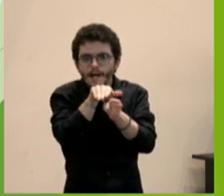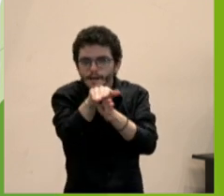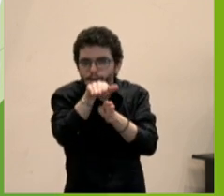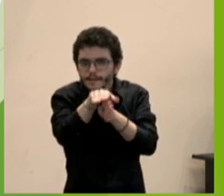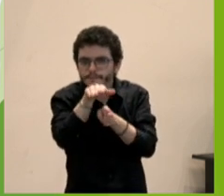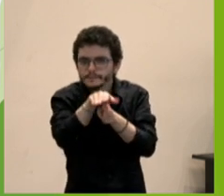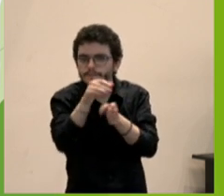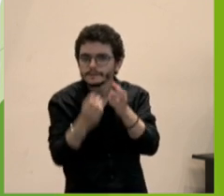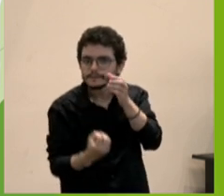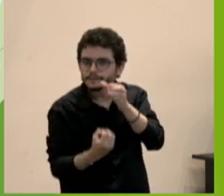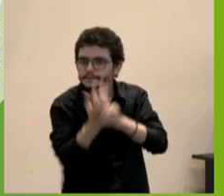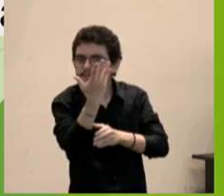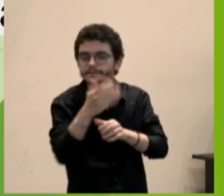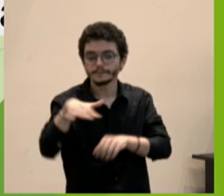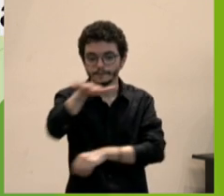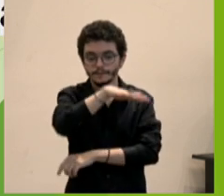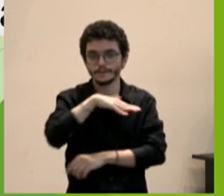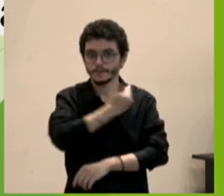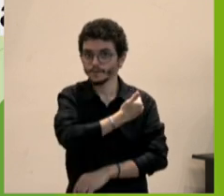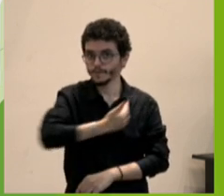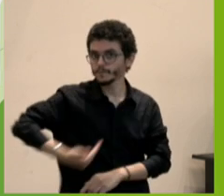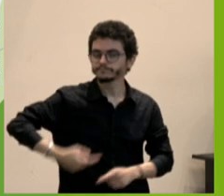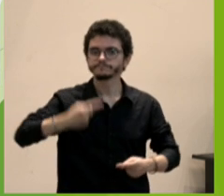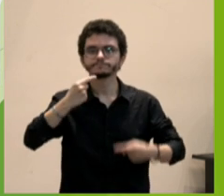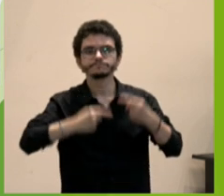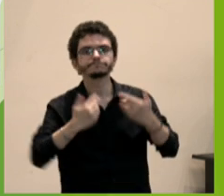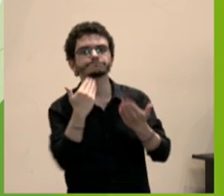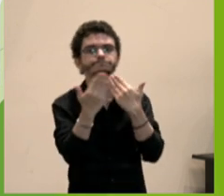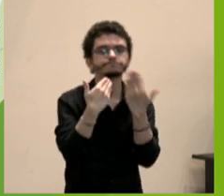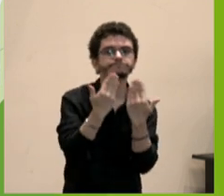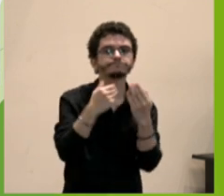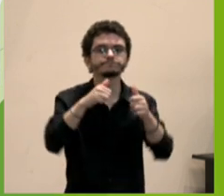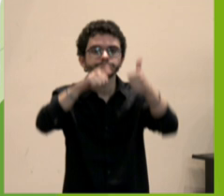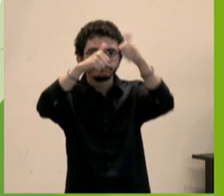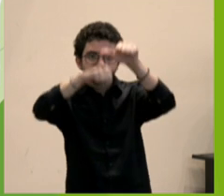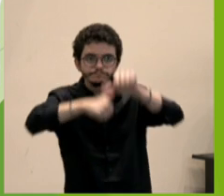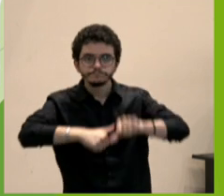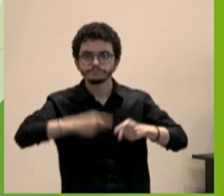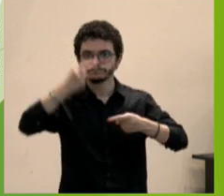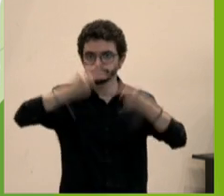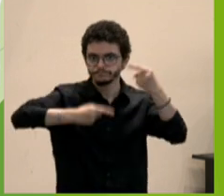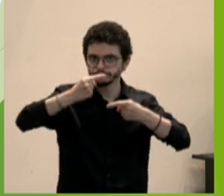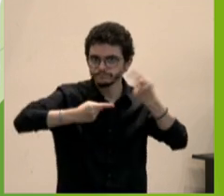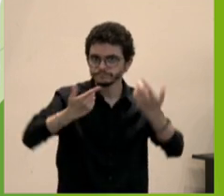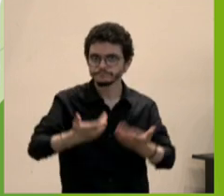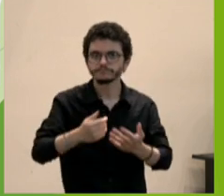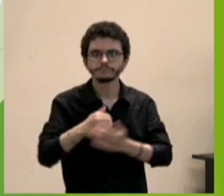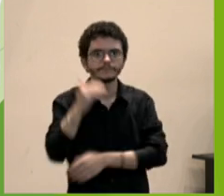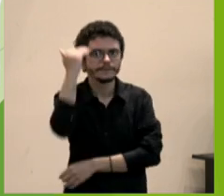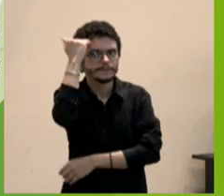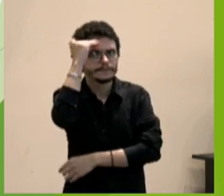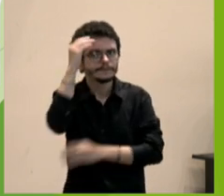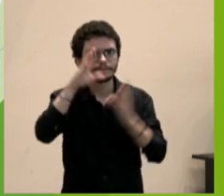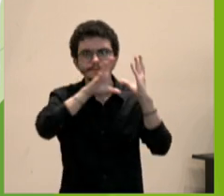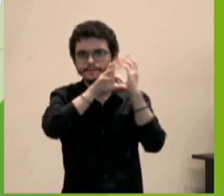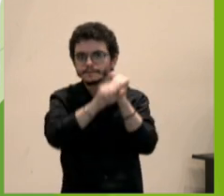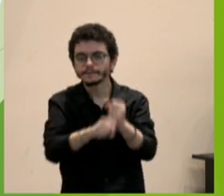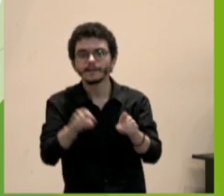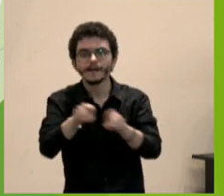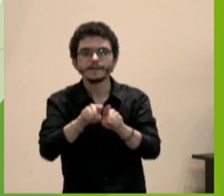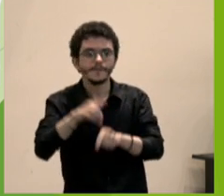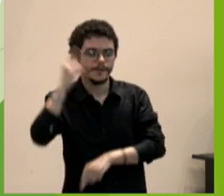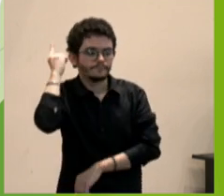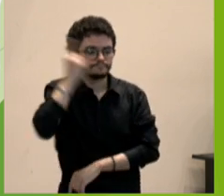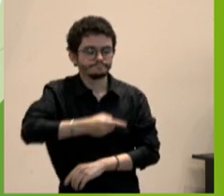de espaço público de diálogo, análise, discussão, deliberação e tomada de